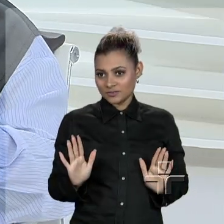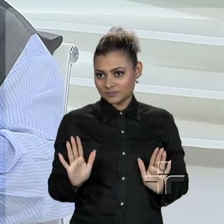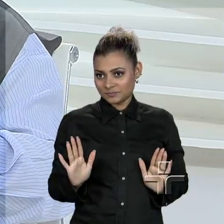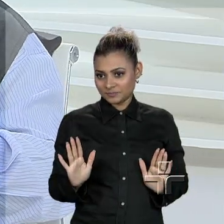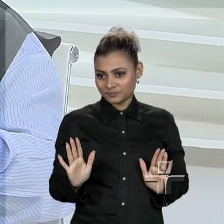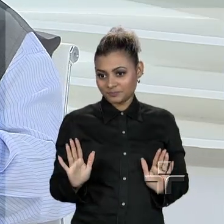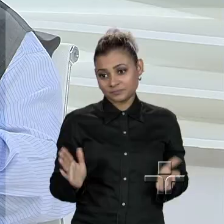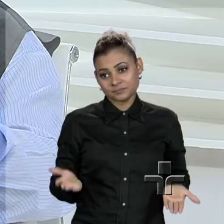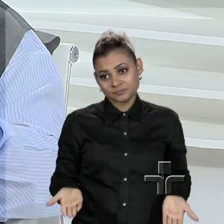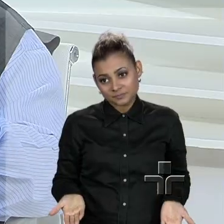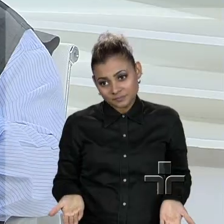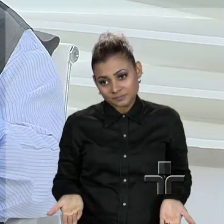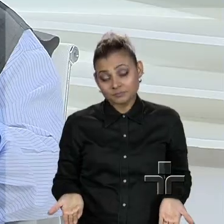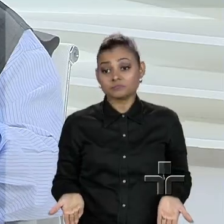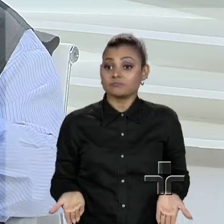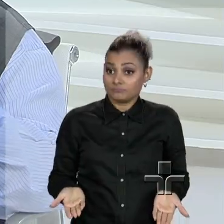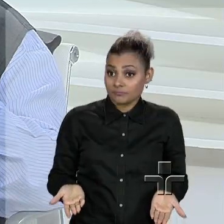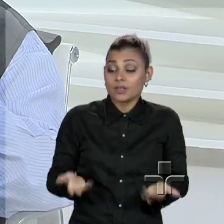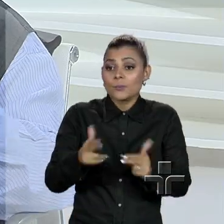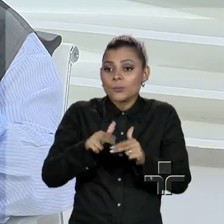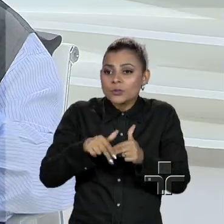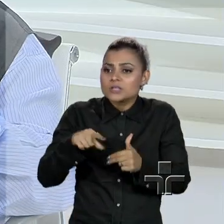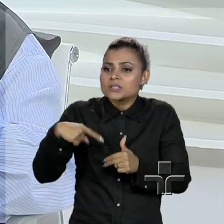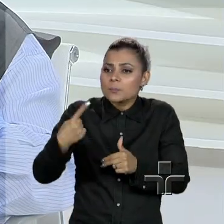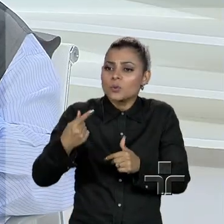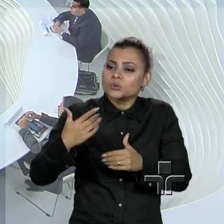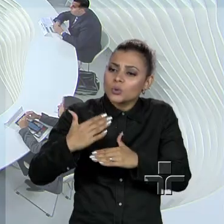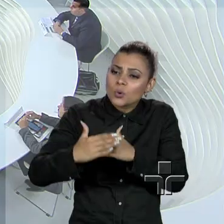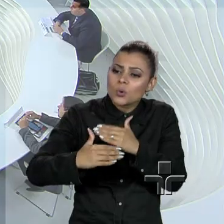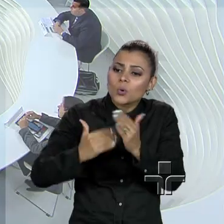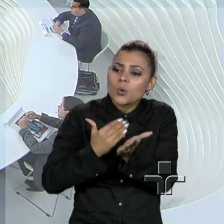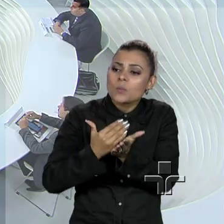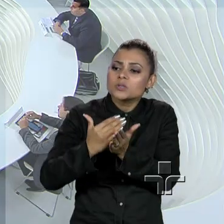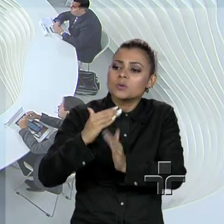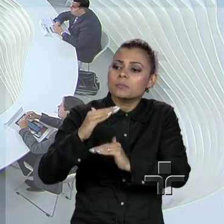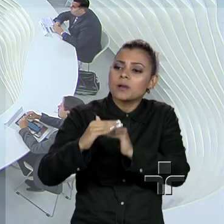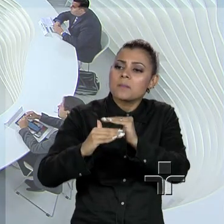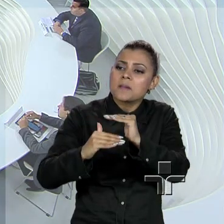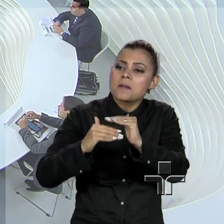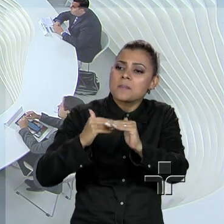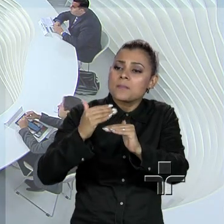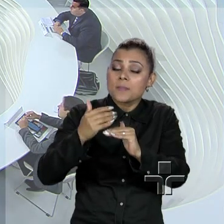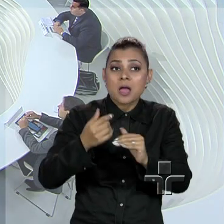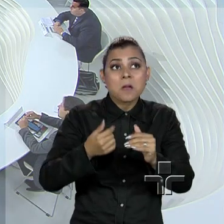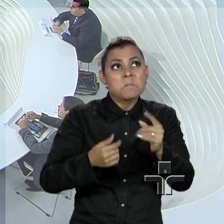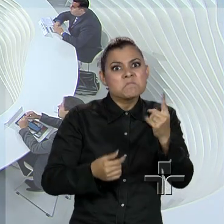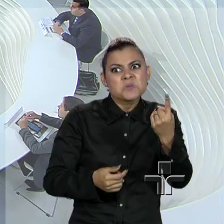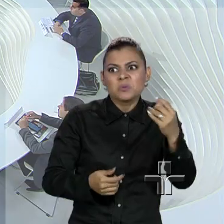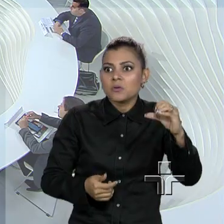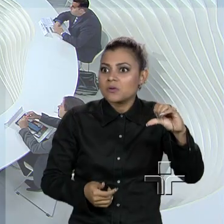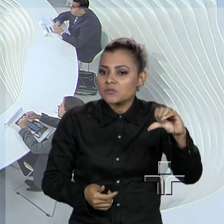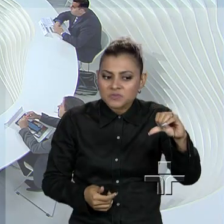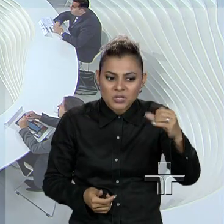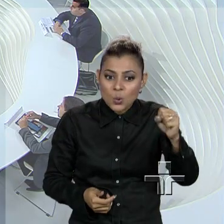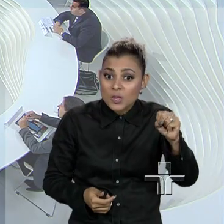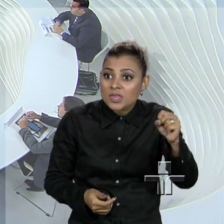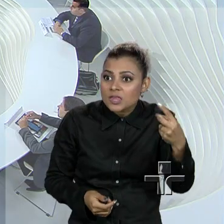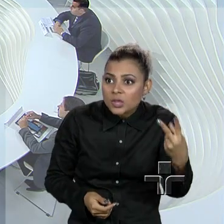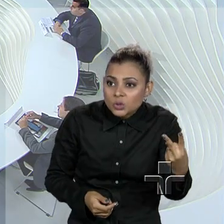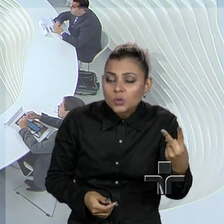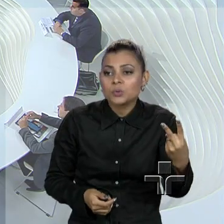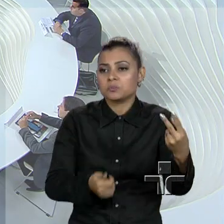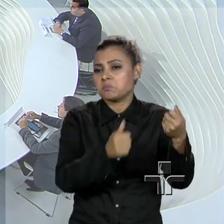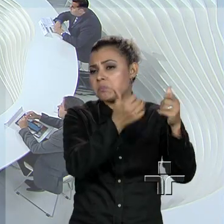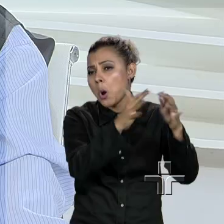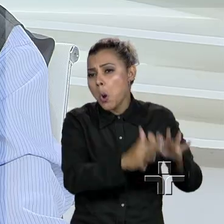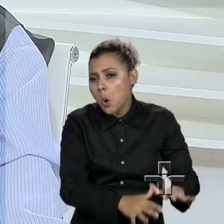Este negócio é que começou a desmontar a economia em 82, foi com o Reagan e com